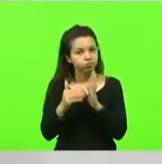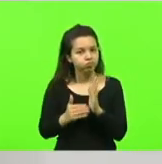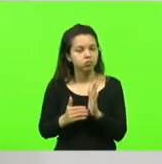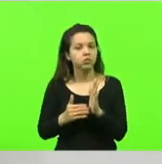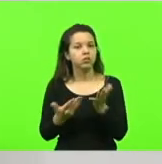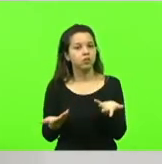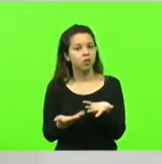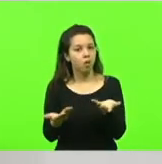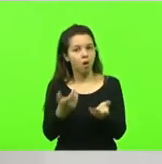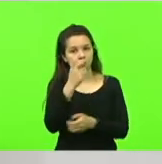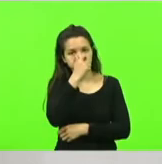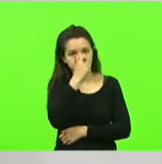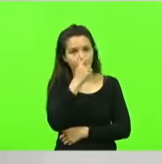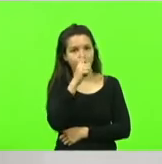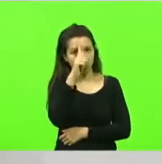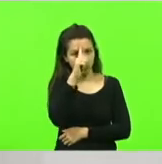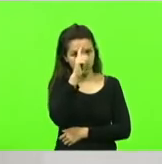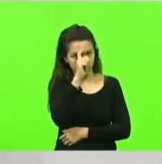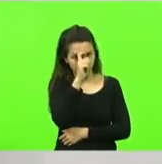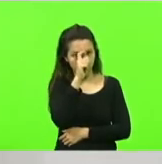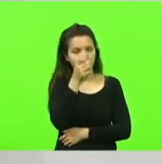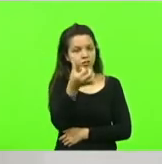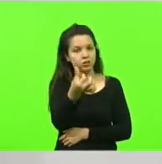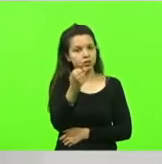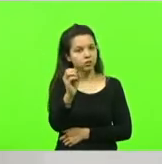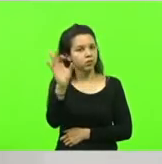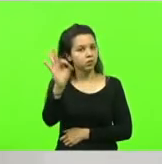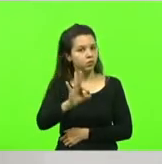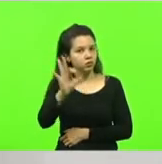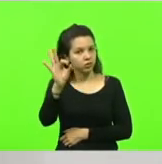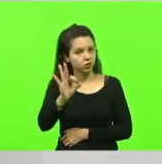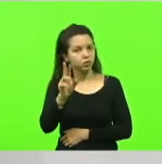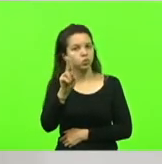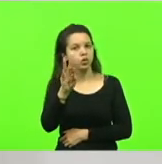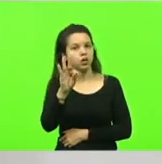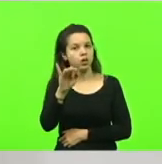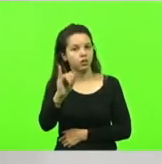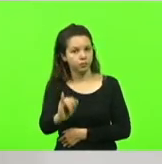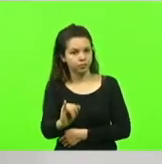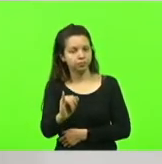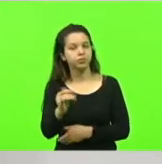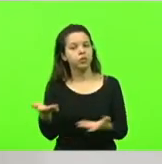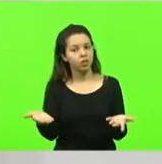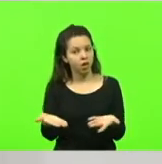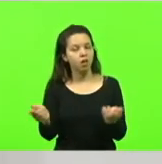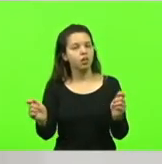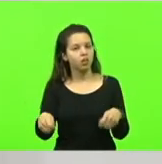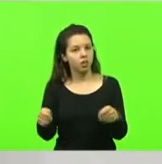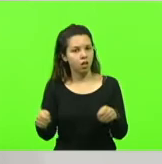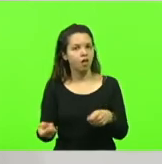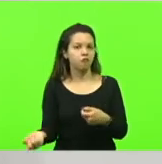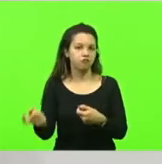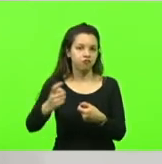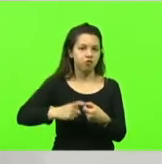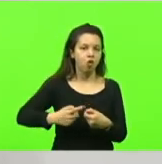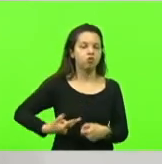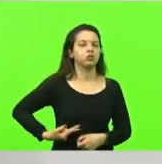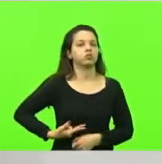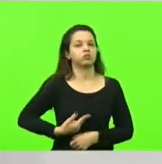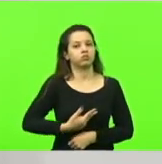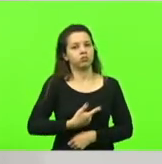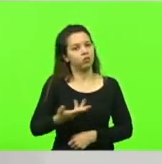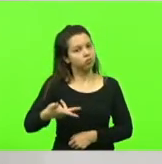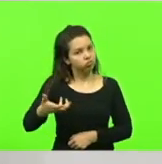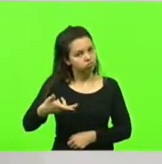está agora em 60% dos leitos de terapia intensiva, permite uma retomada mais acelerada desses procedimentos de